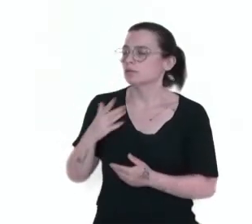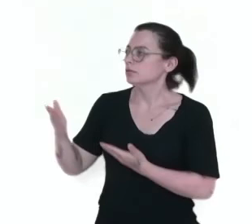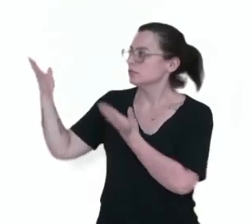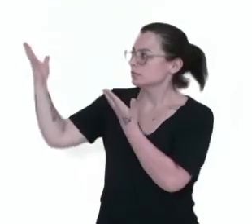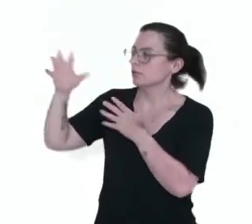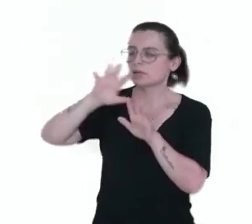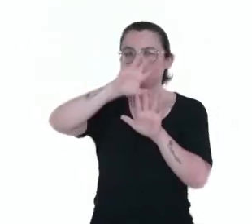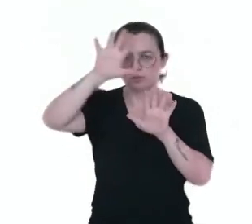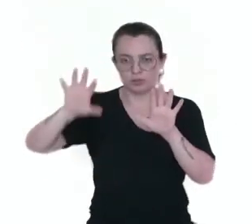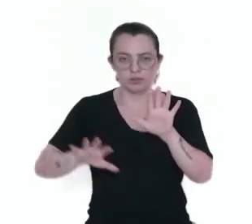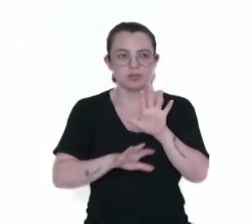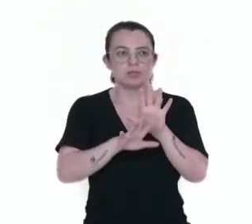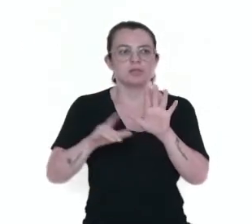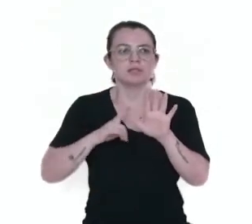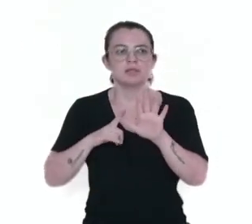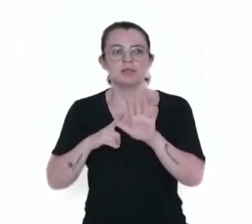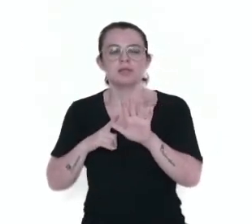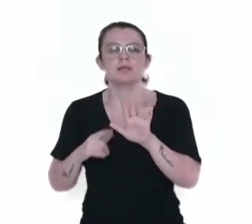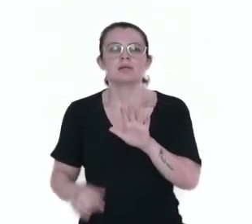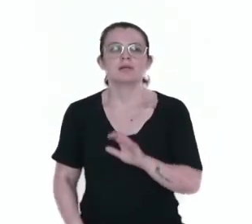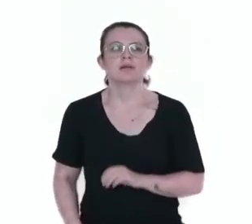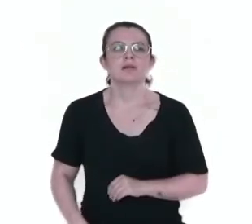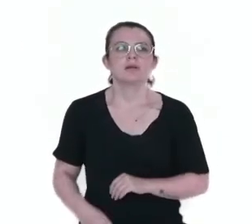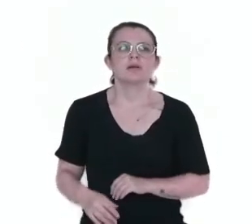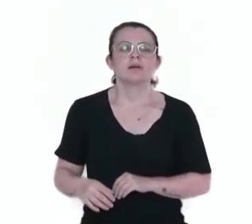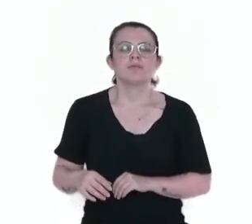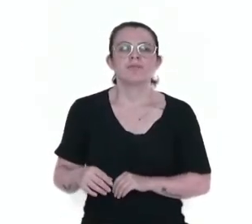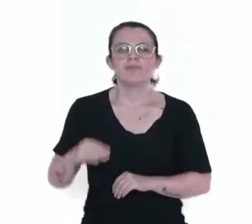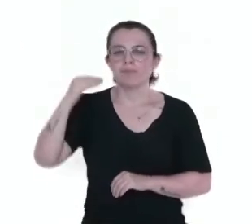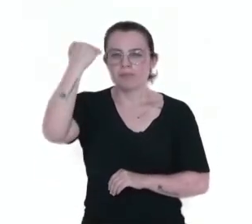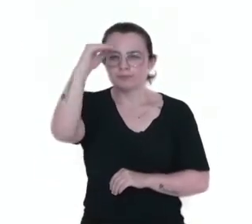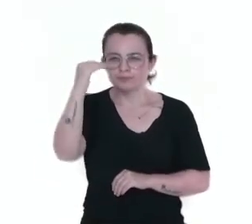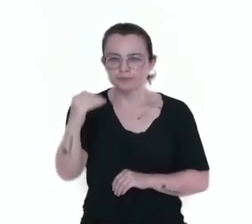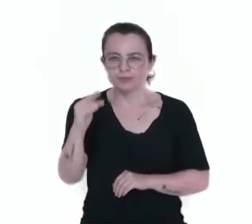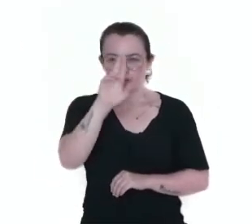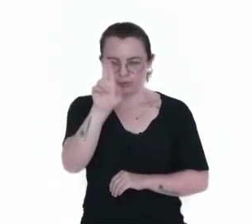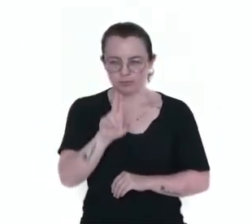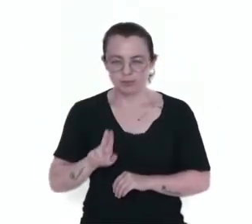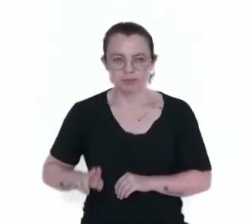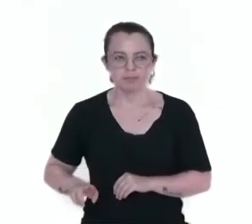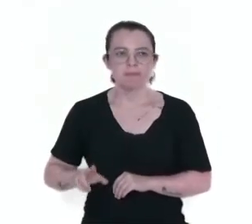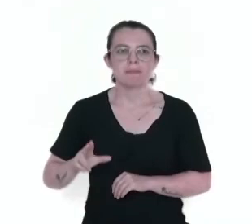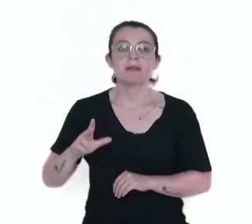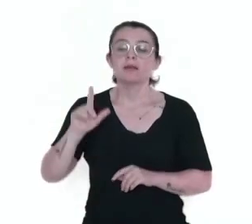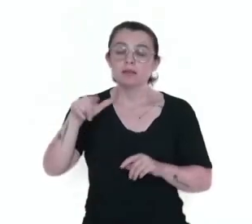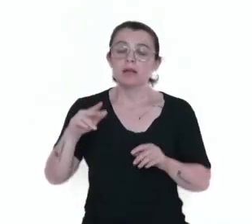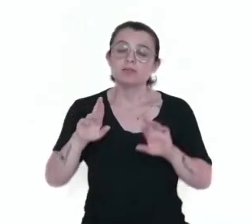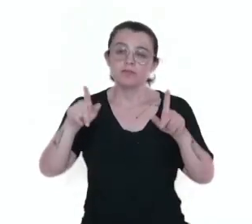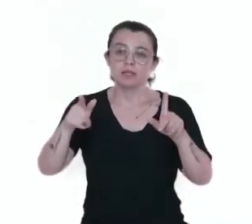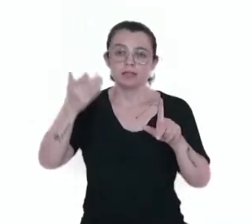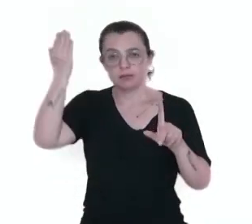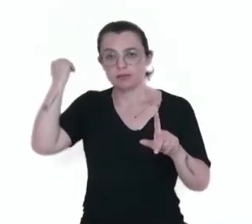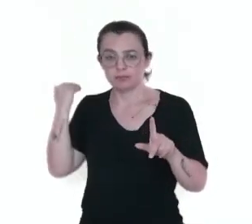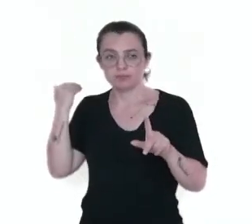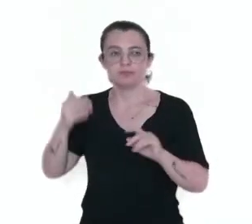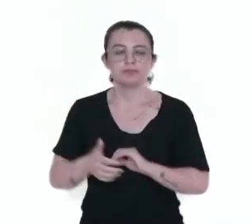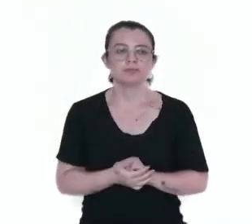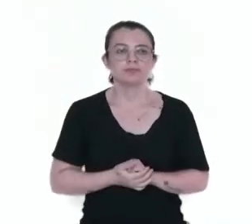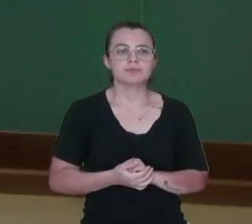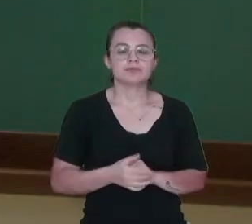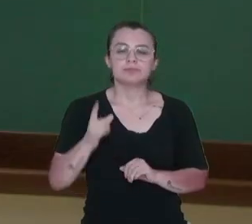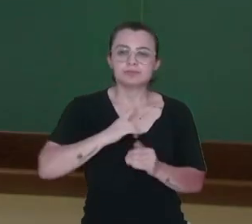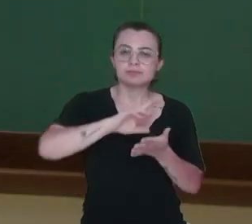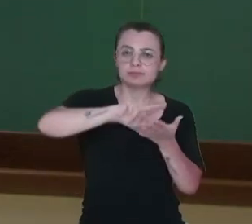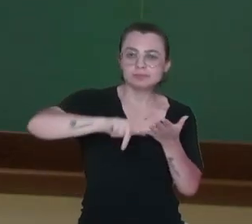como leste meridional, nordeste oriental, diferente da divisão anterior. Então, outros critérios